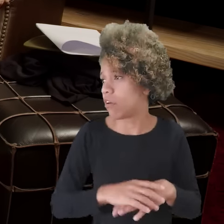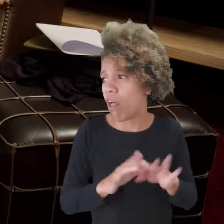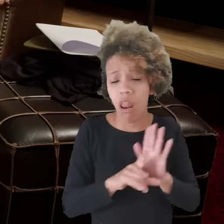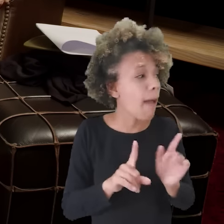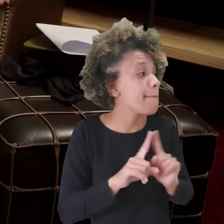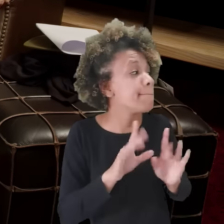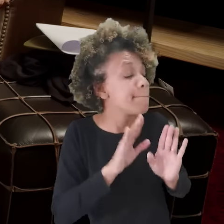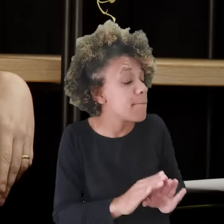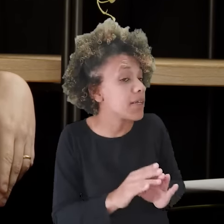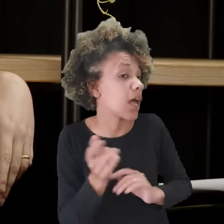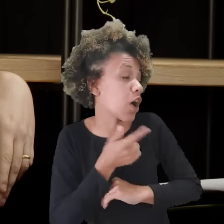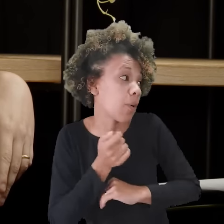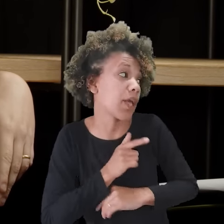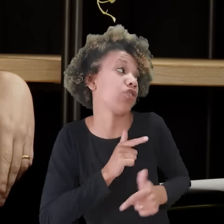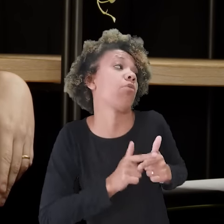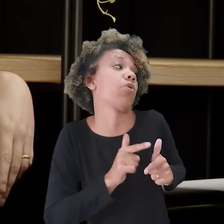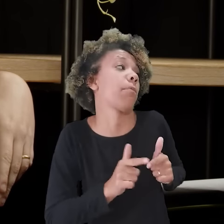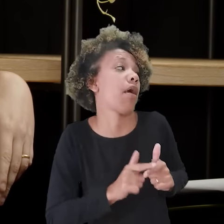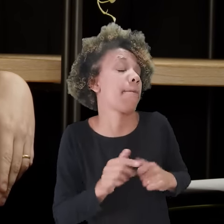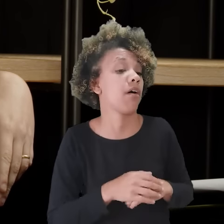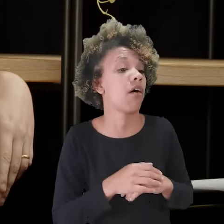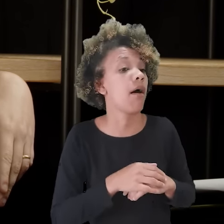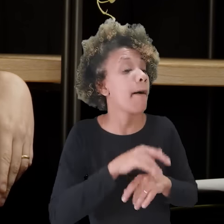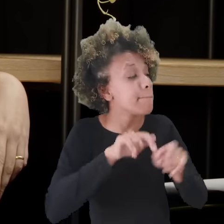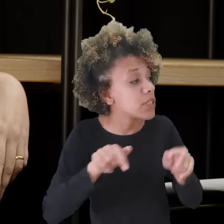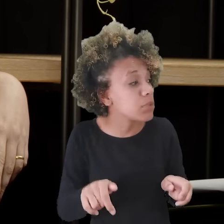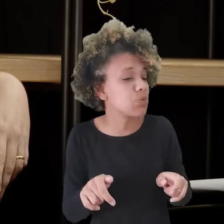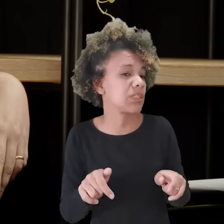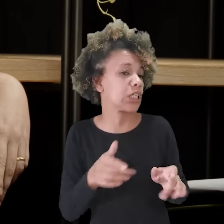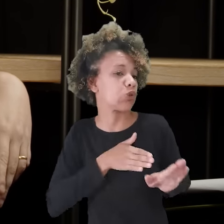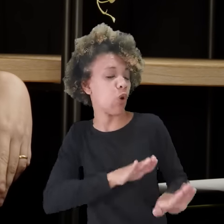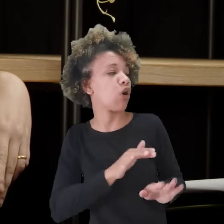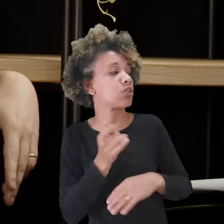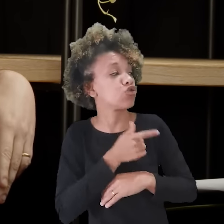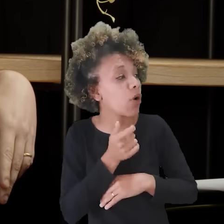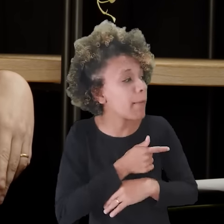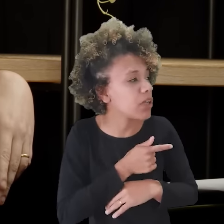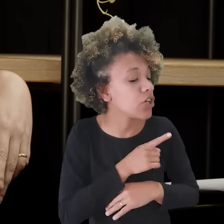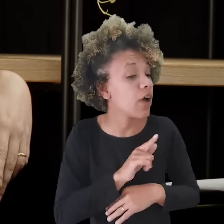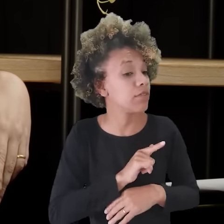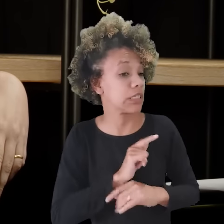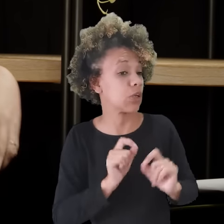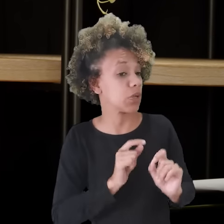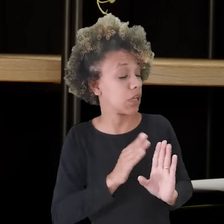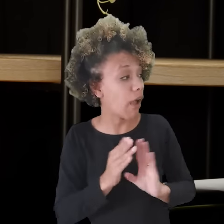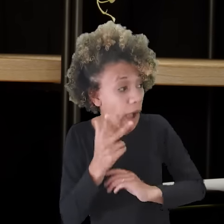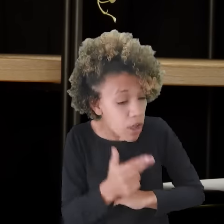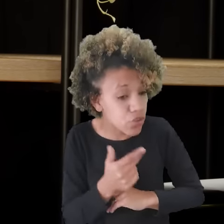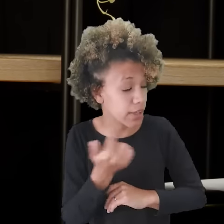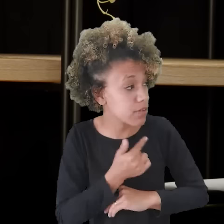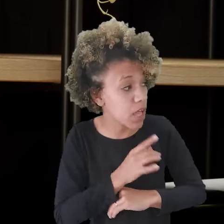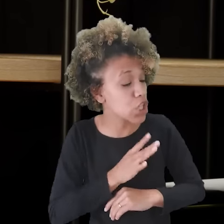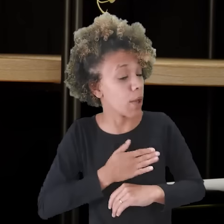eliminado a comédia ela tem um problema para pessoas que não estão na vibe da comédia você tem um prazo as pessoas